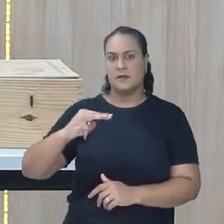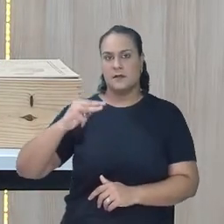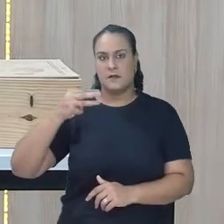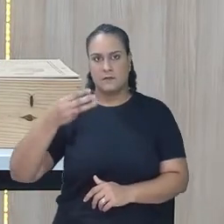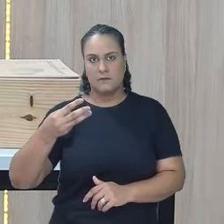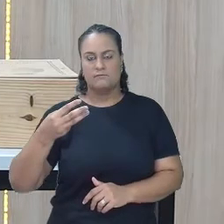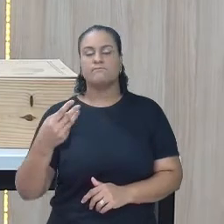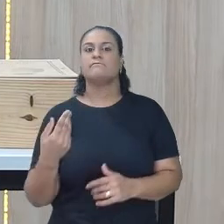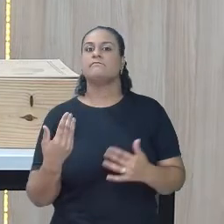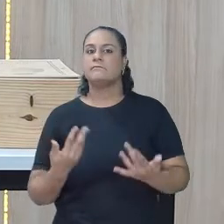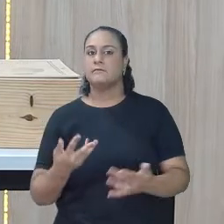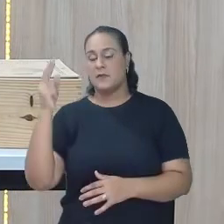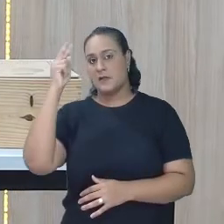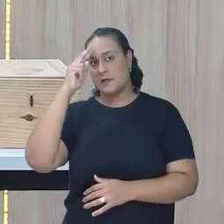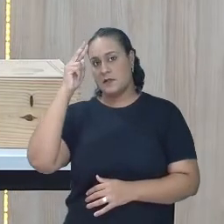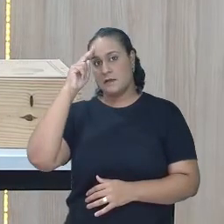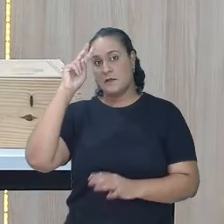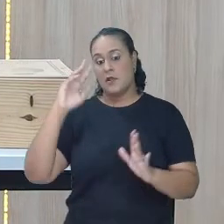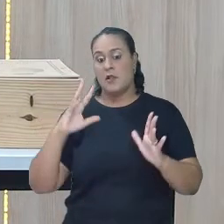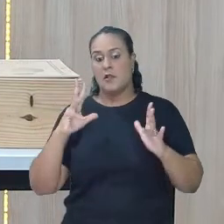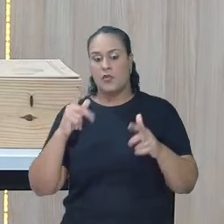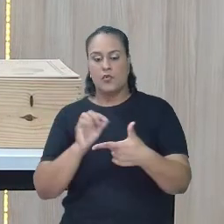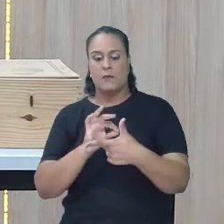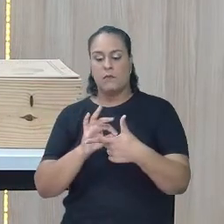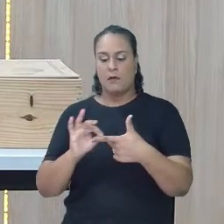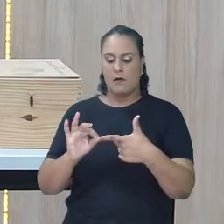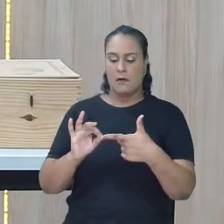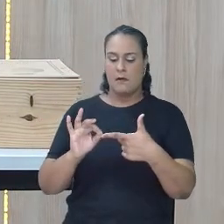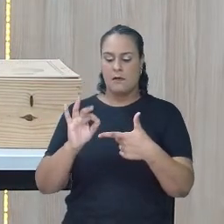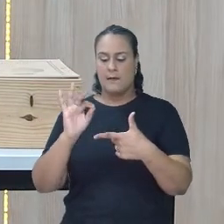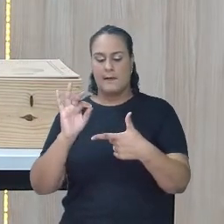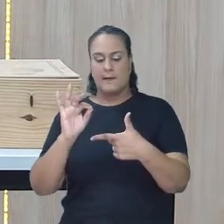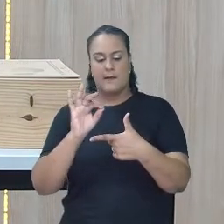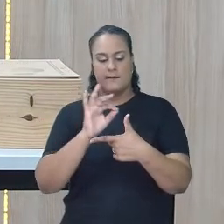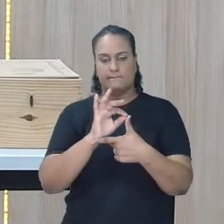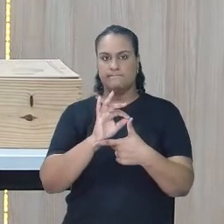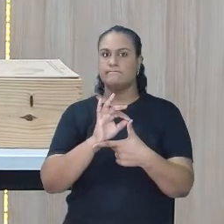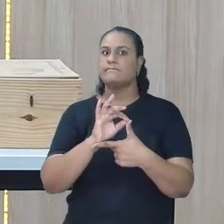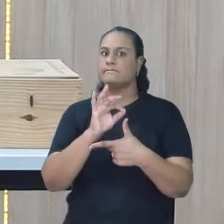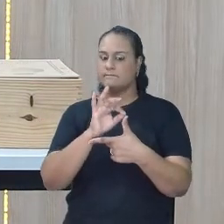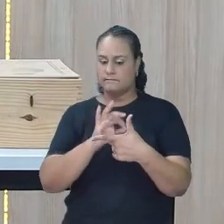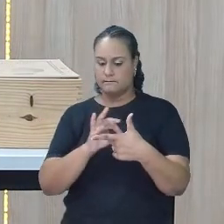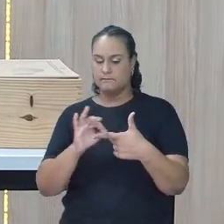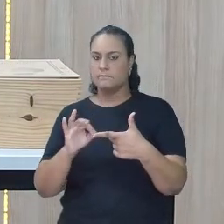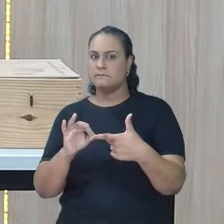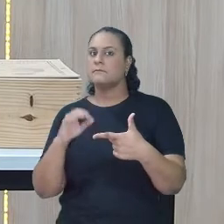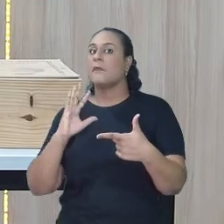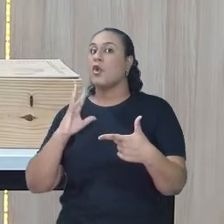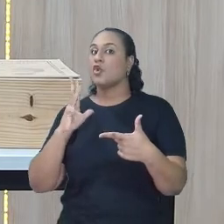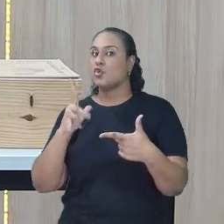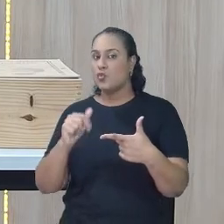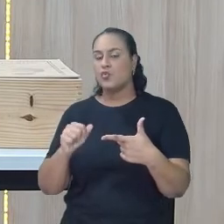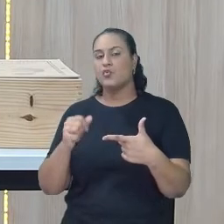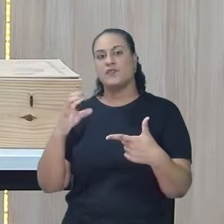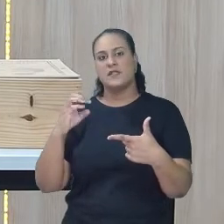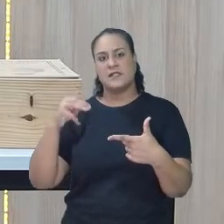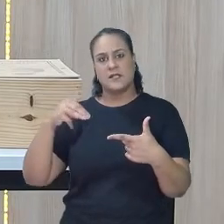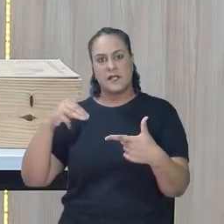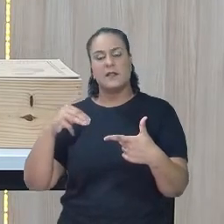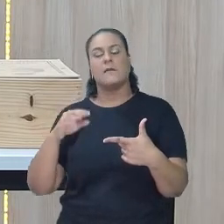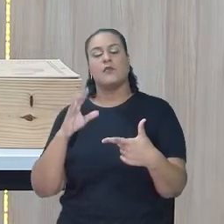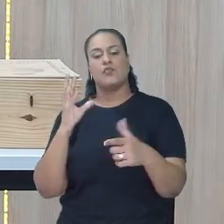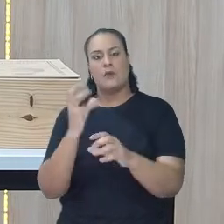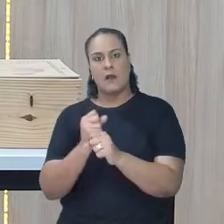calcula, lembrando que todas as dimensões têm que estar na mesma unidade, tá certo? A gente utilizou tudo em centímetro aqui.